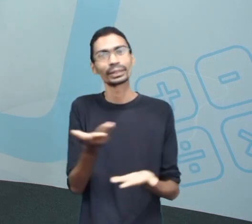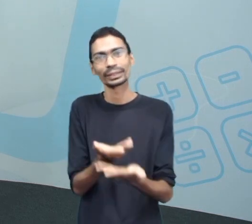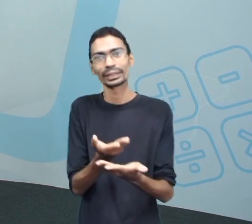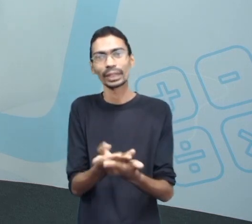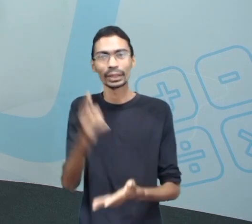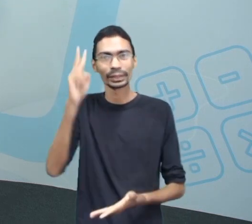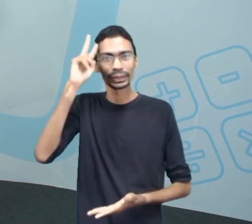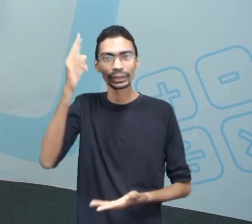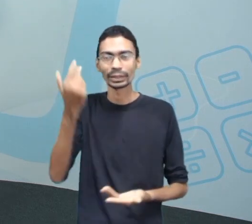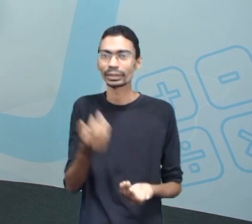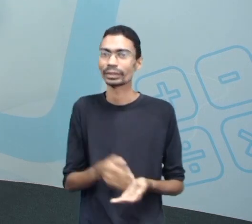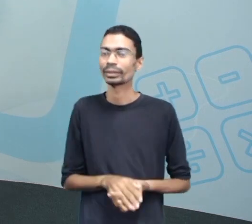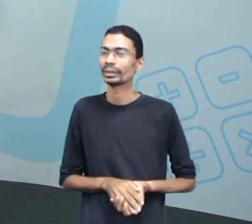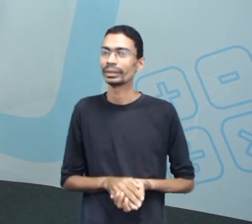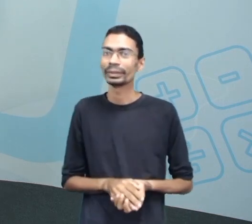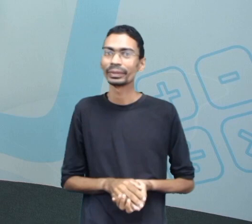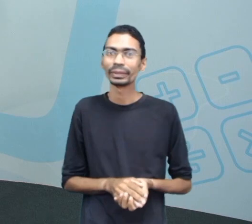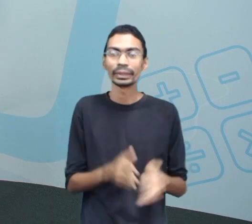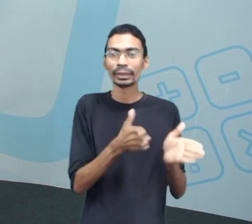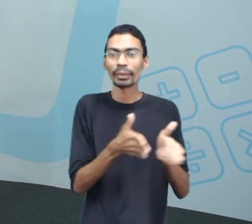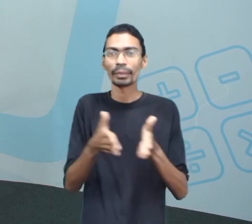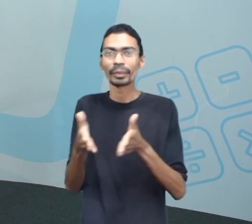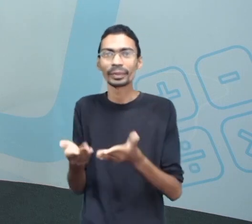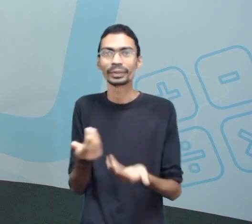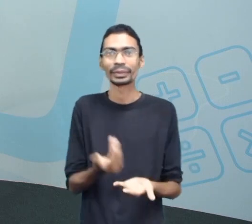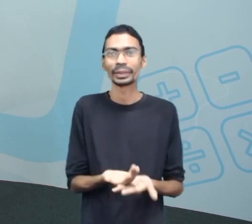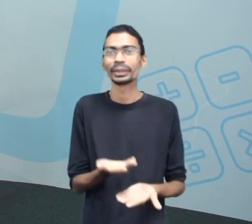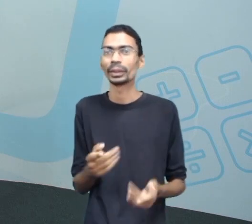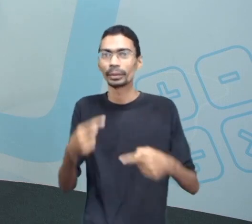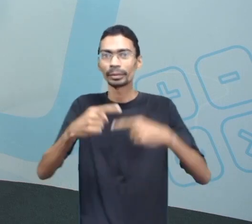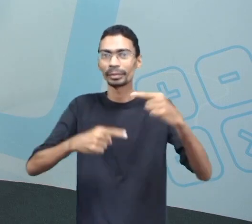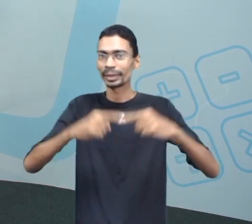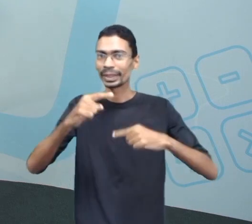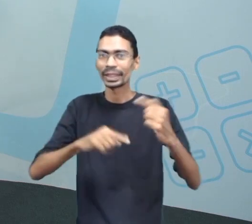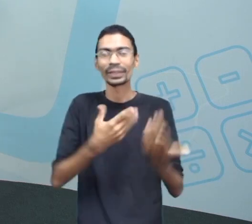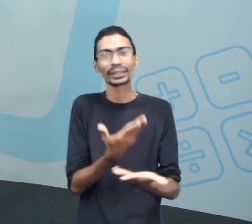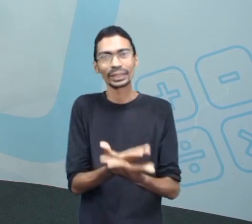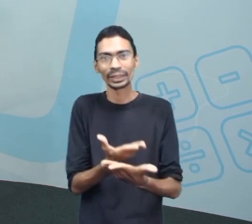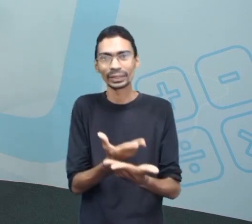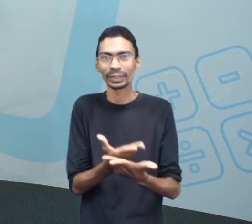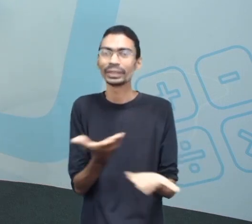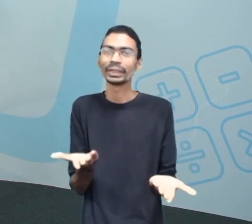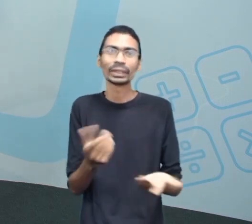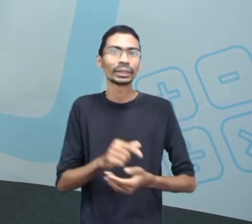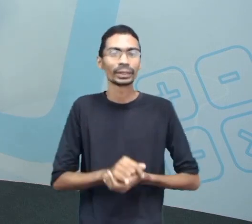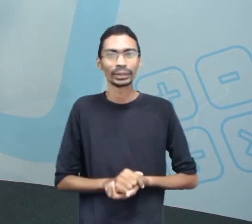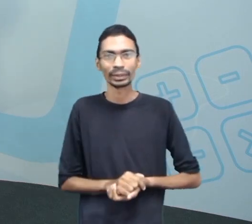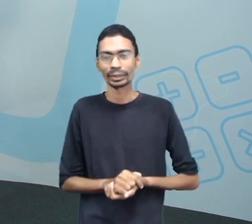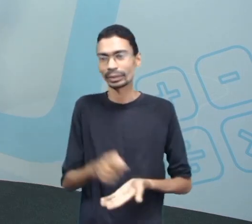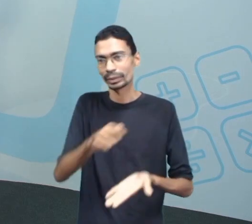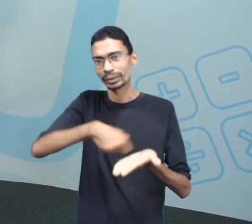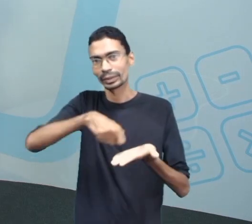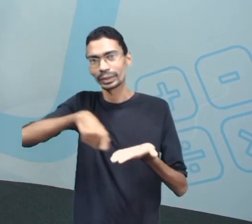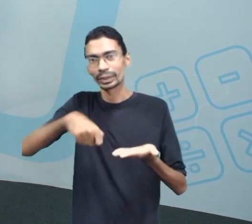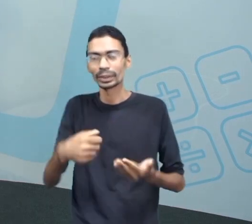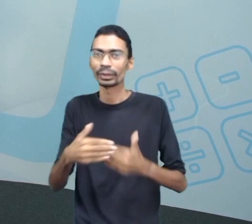história então separa o seu material escolar para as suas anotações e vamos começar